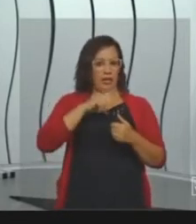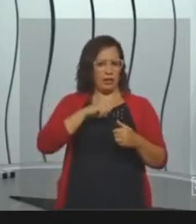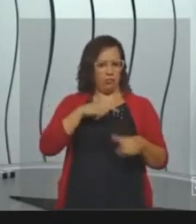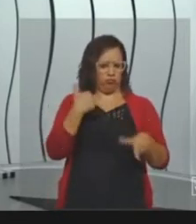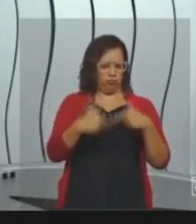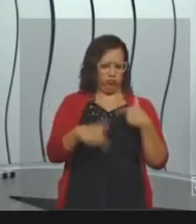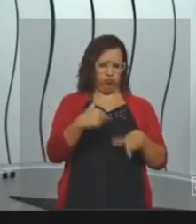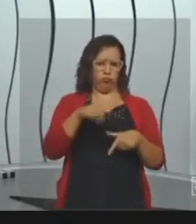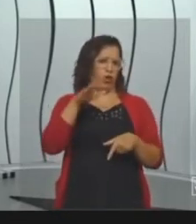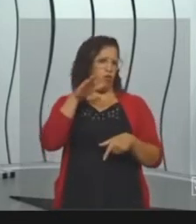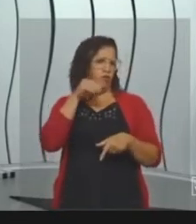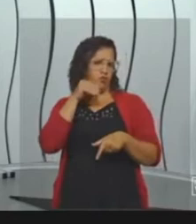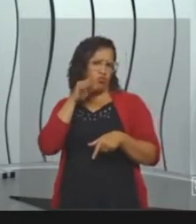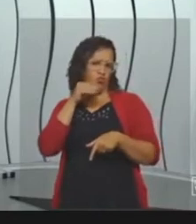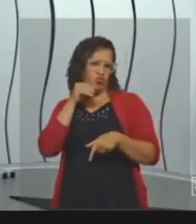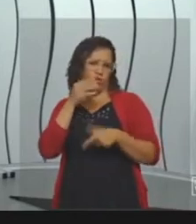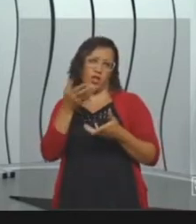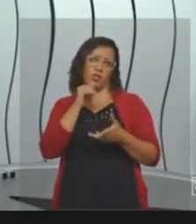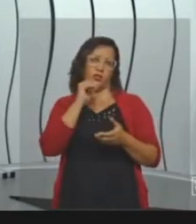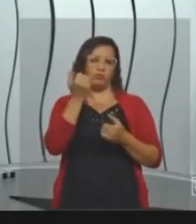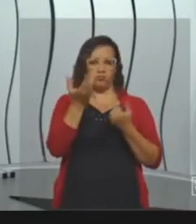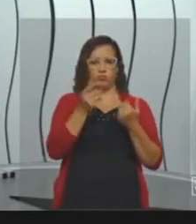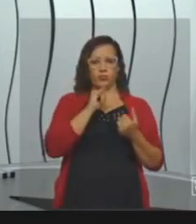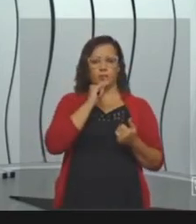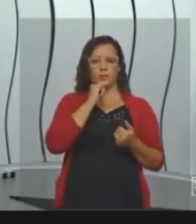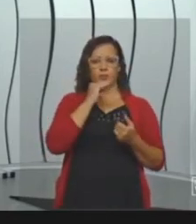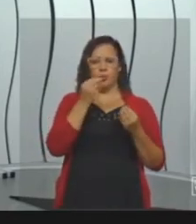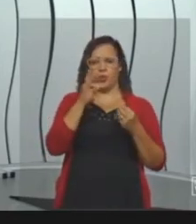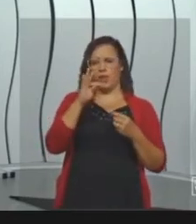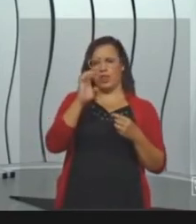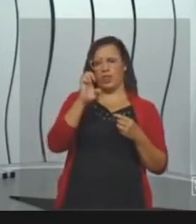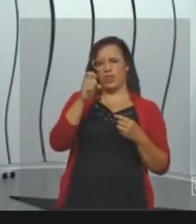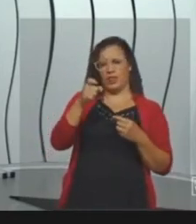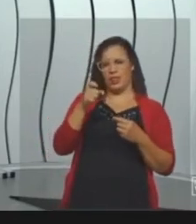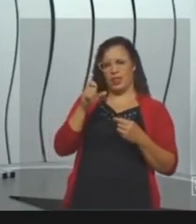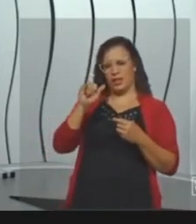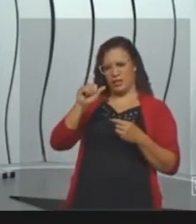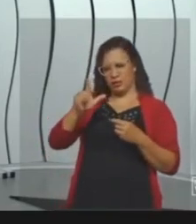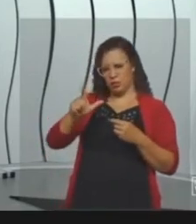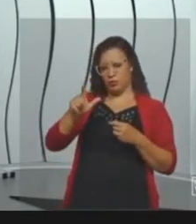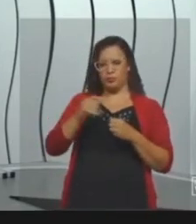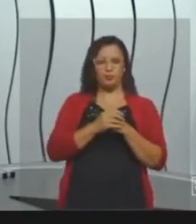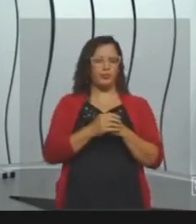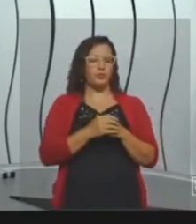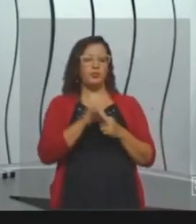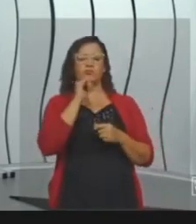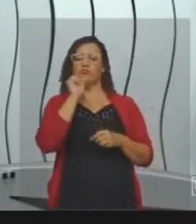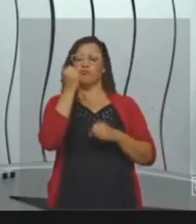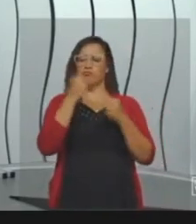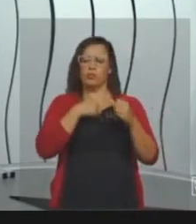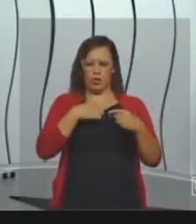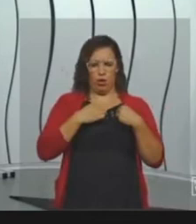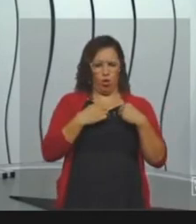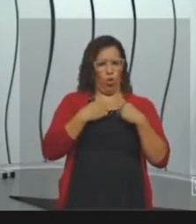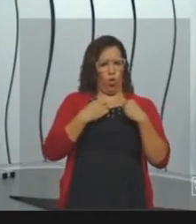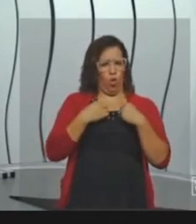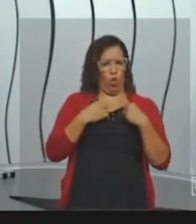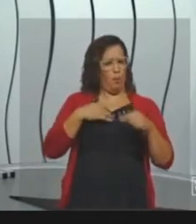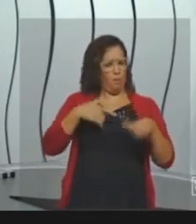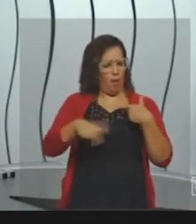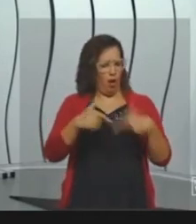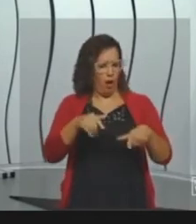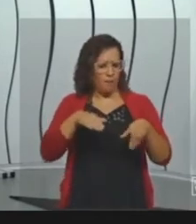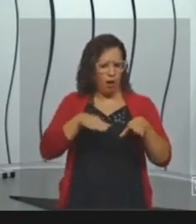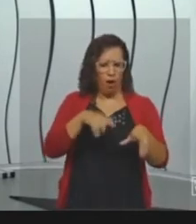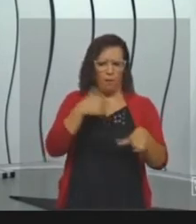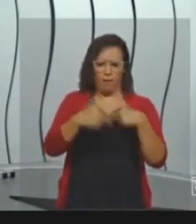fazendo, por exemplo, ali na indústria têxtil, que marcou muito a primeira revolução industrial. Ali produzindo os tecidos e tal. Quando você fez